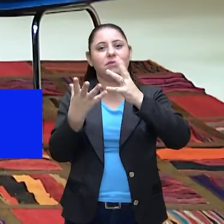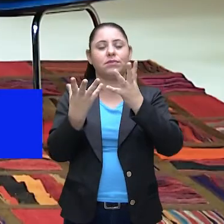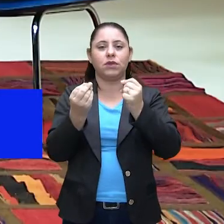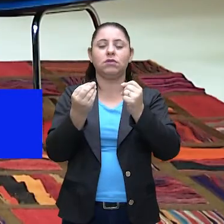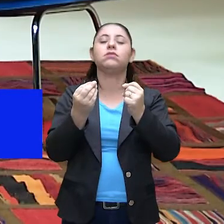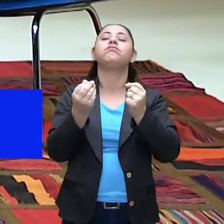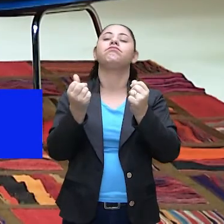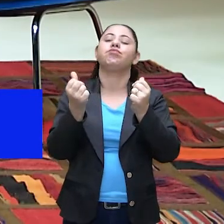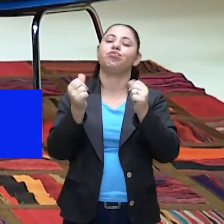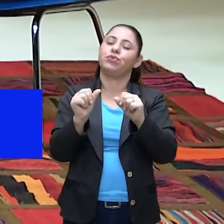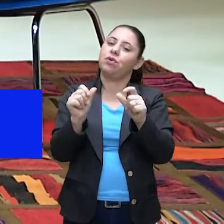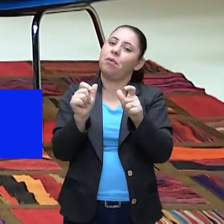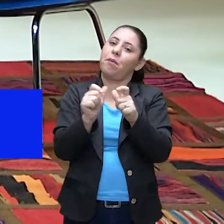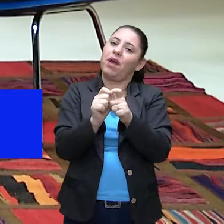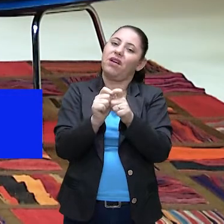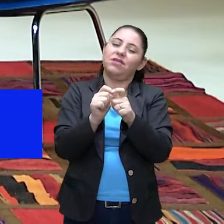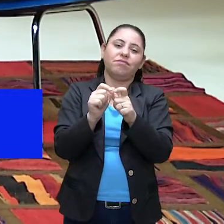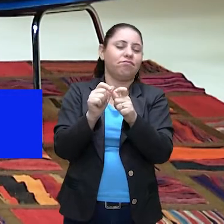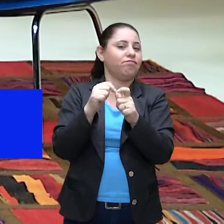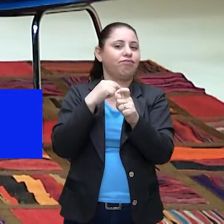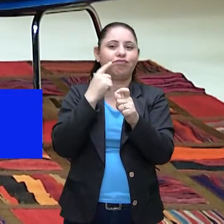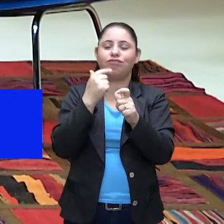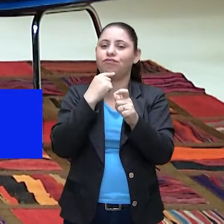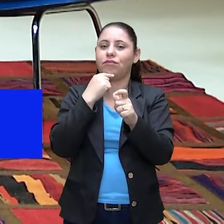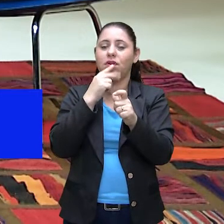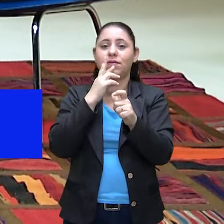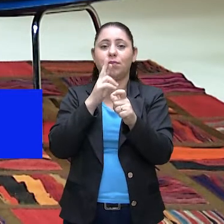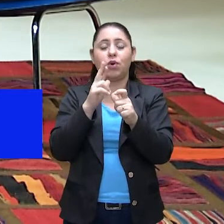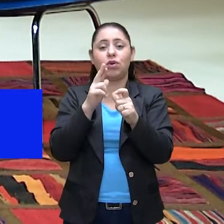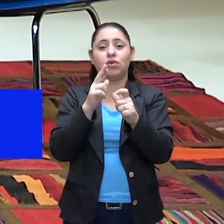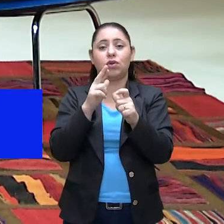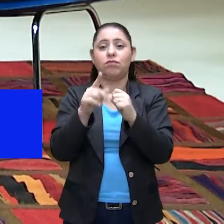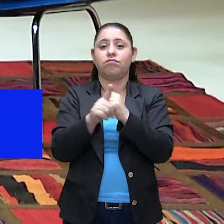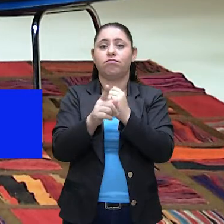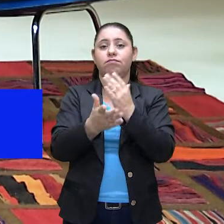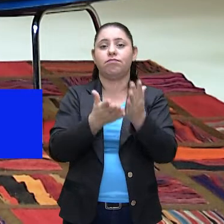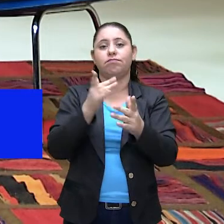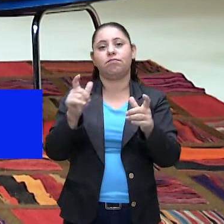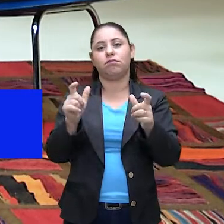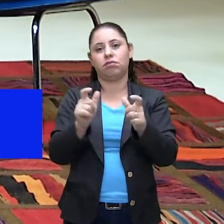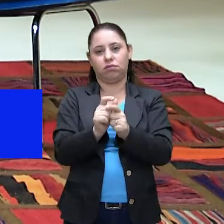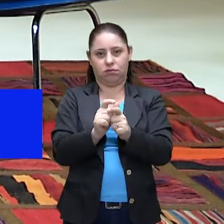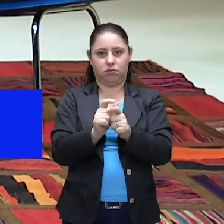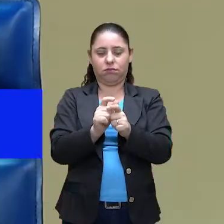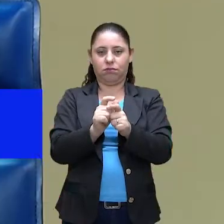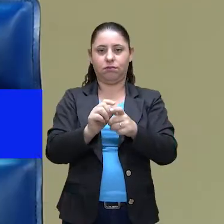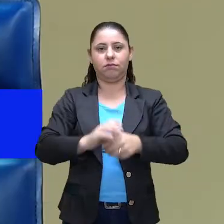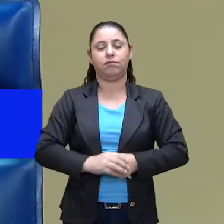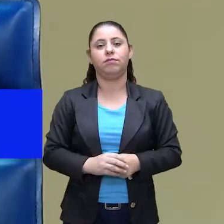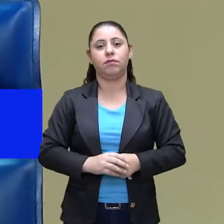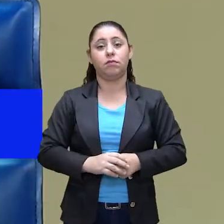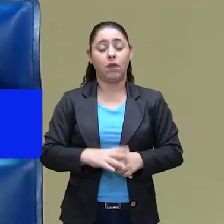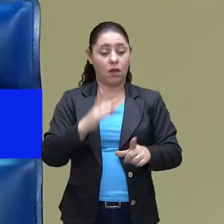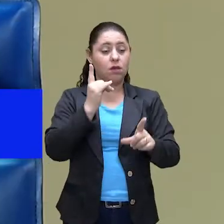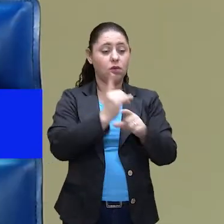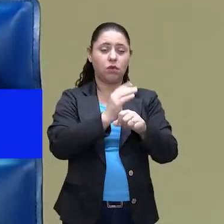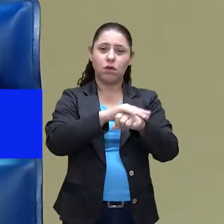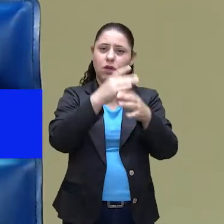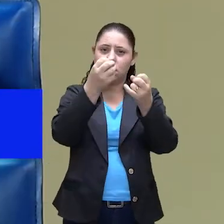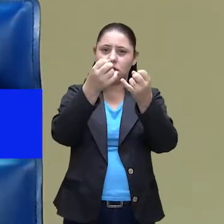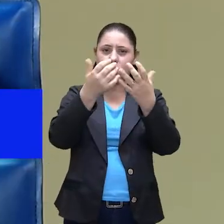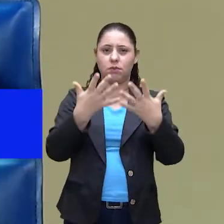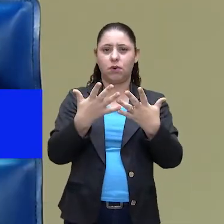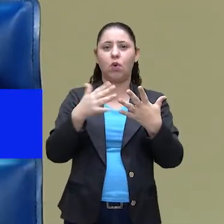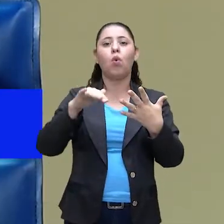possivelmente o prognóstico vai ser mais reservado e a resposta terapêutica vai ser menor. Feito o diagnóstico e